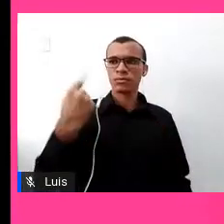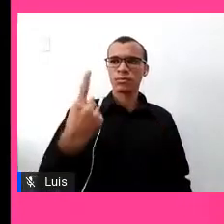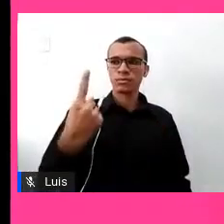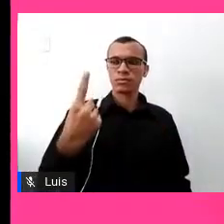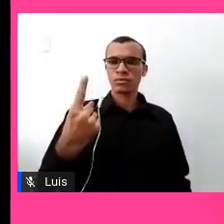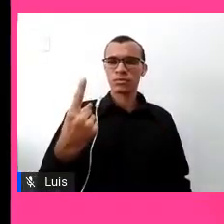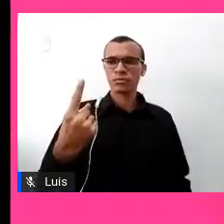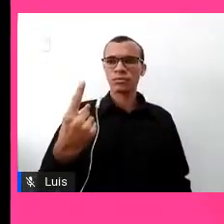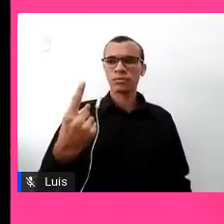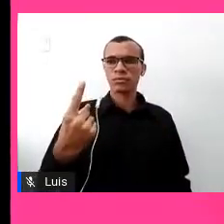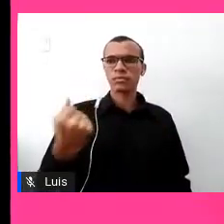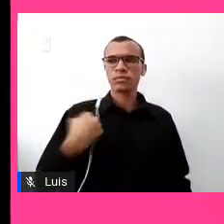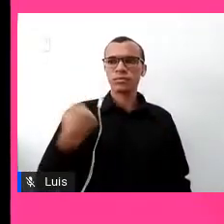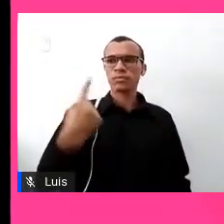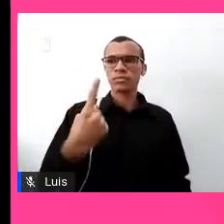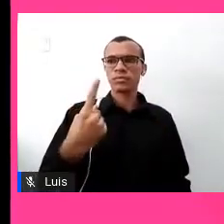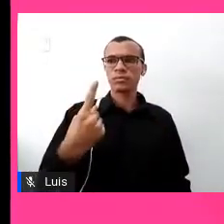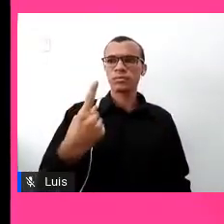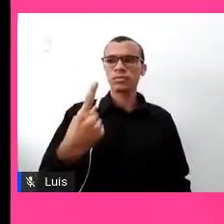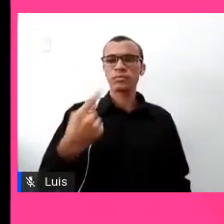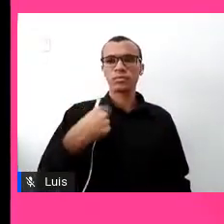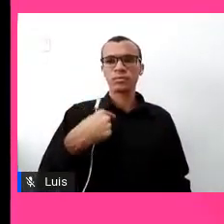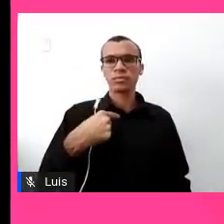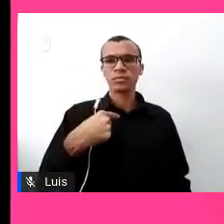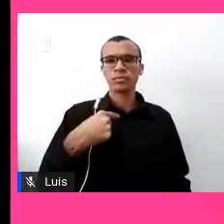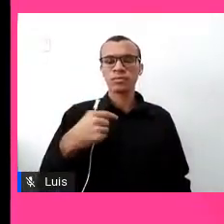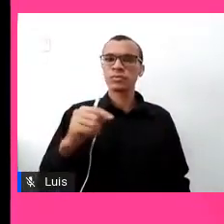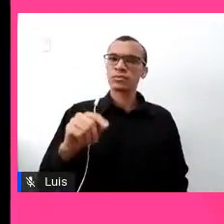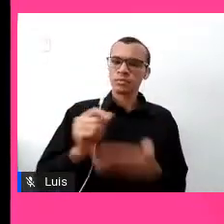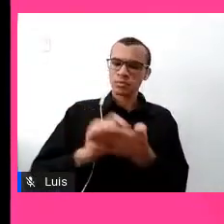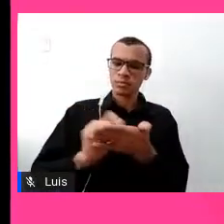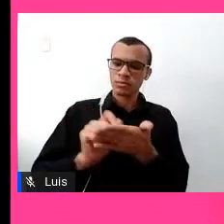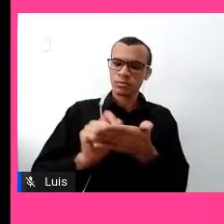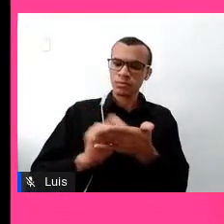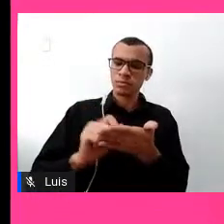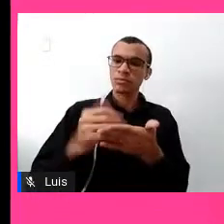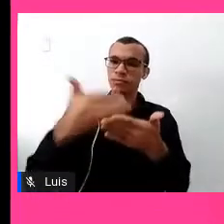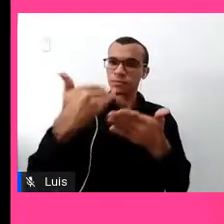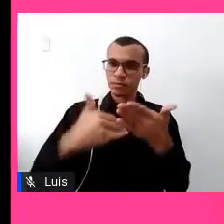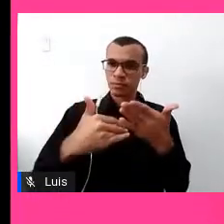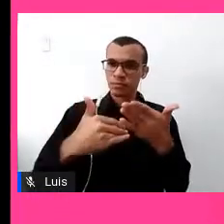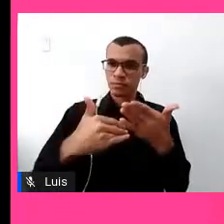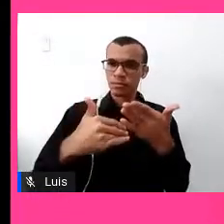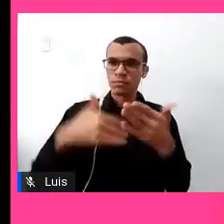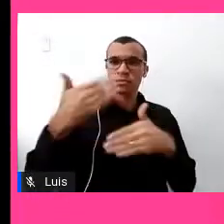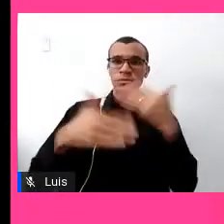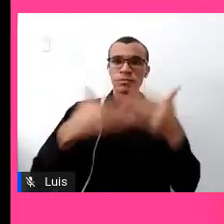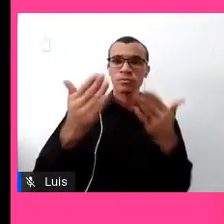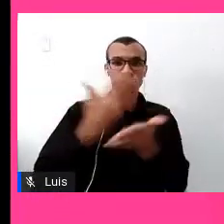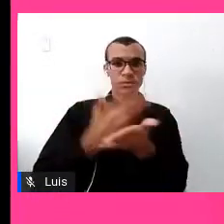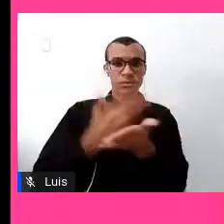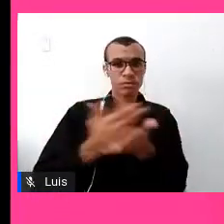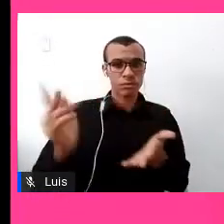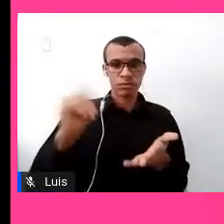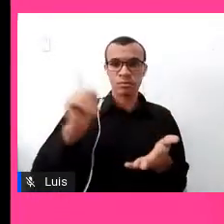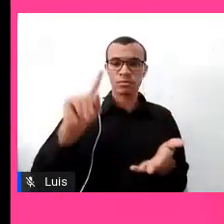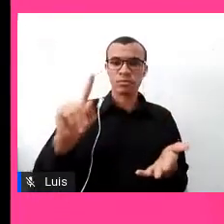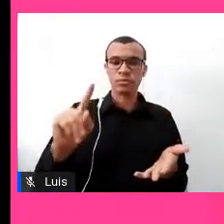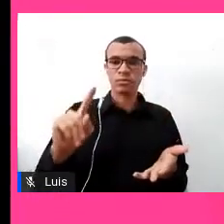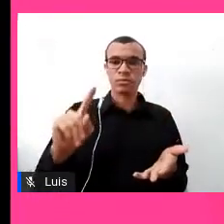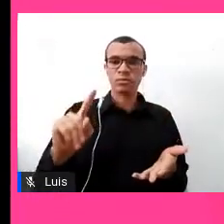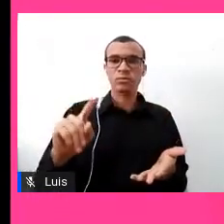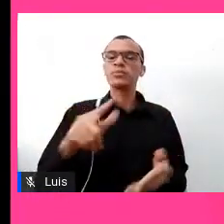eu faço a observação que eu falei aqui embaixo, para não perder a observação. Um outro